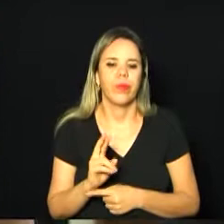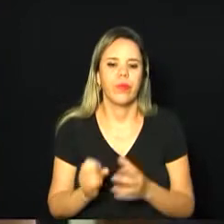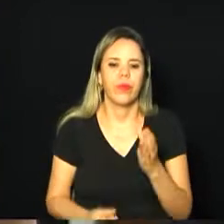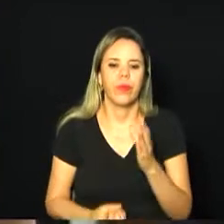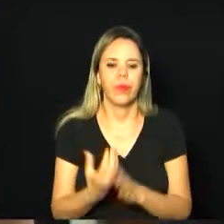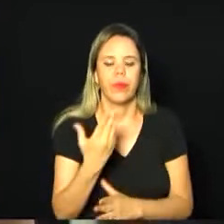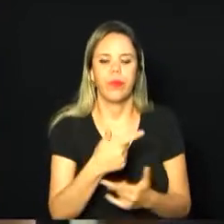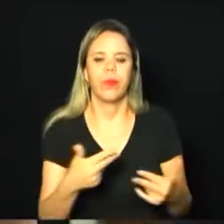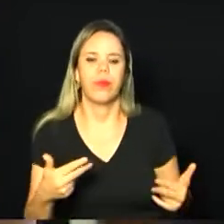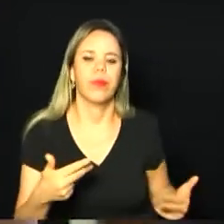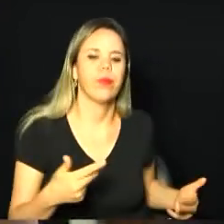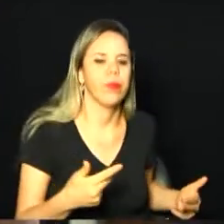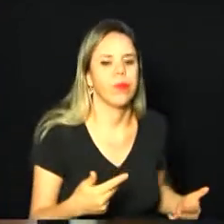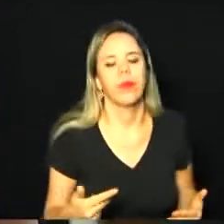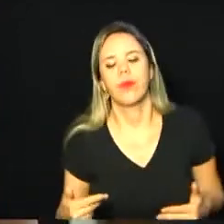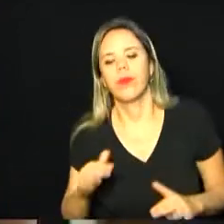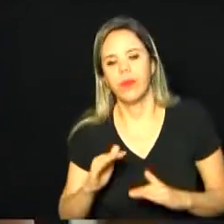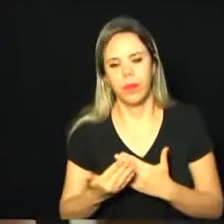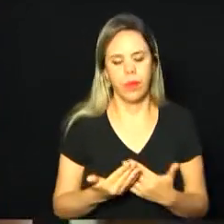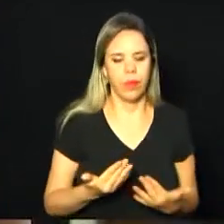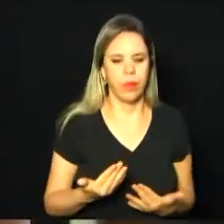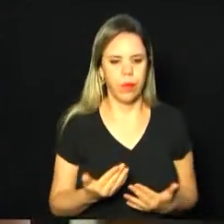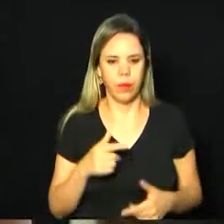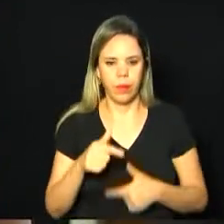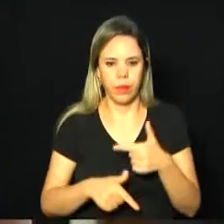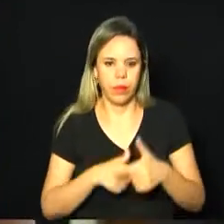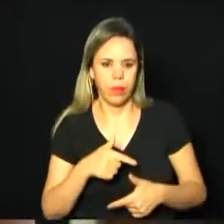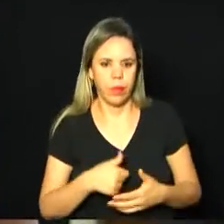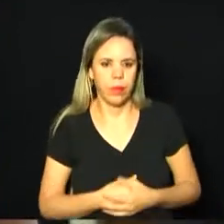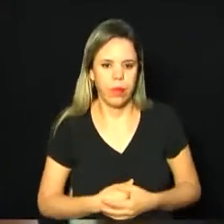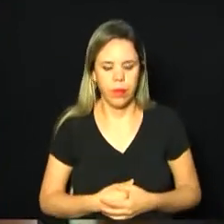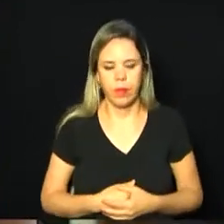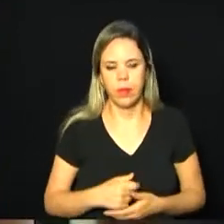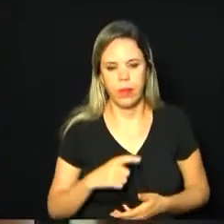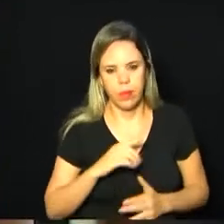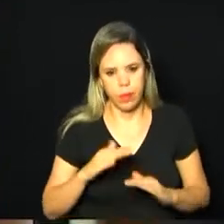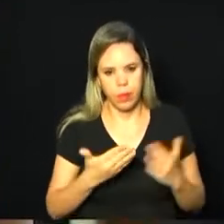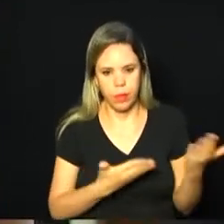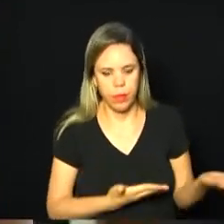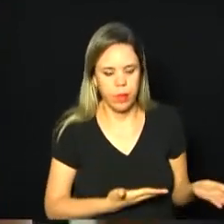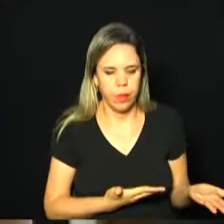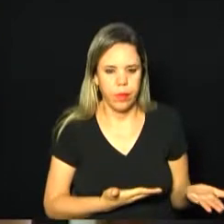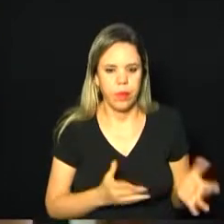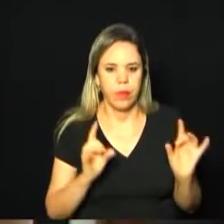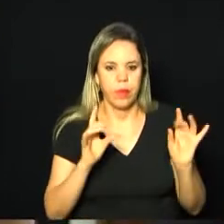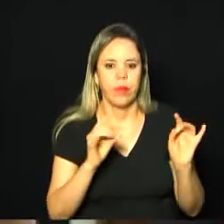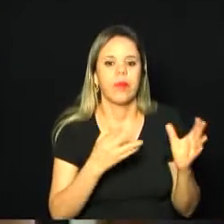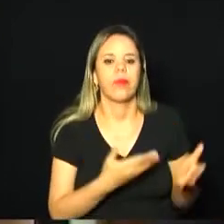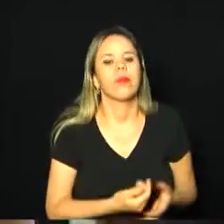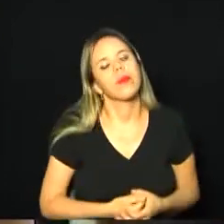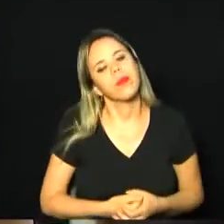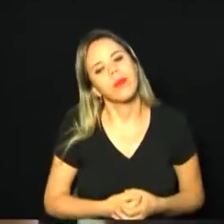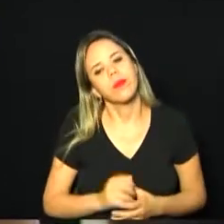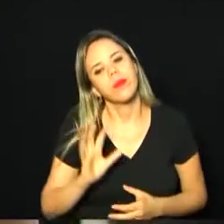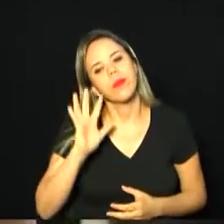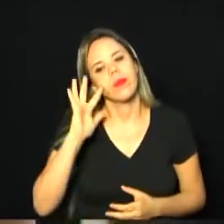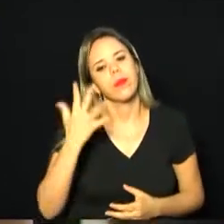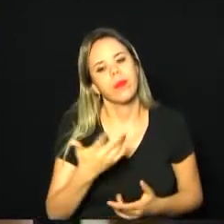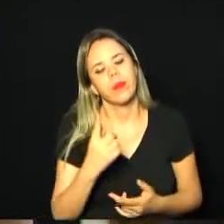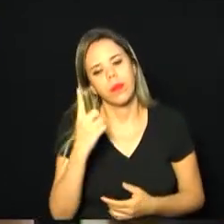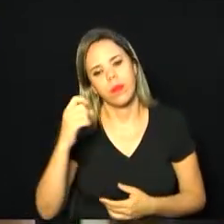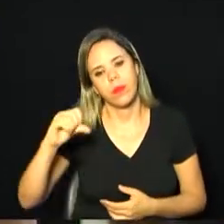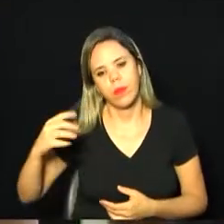surgimento de alguns bairros Operários a vida Estanislau em especial ela surge